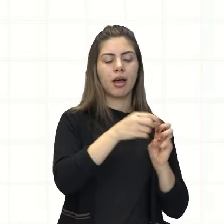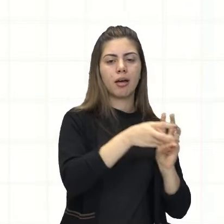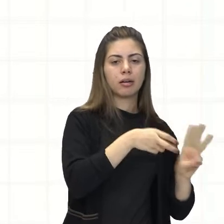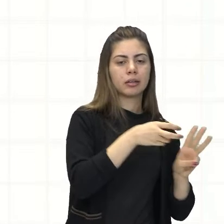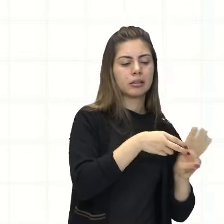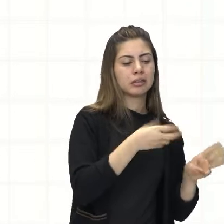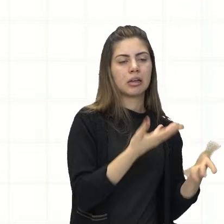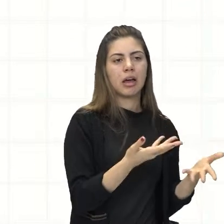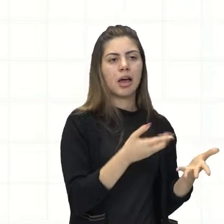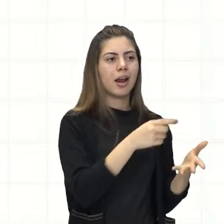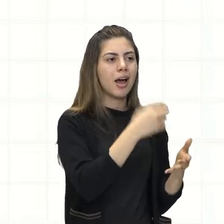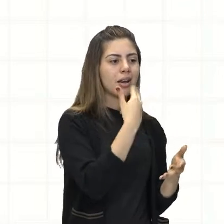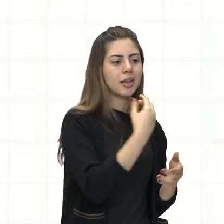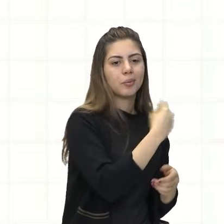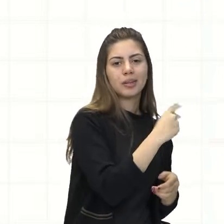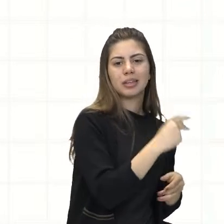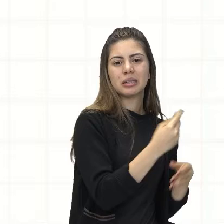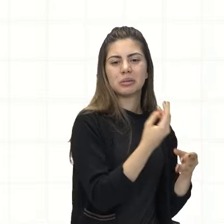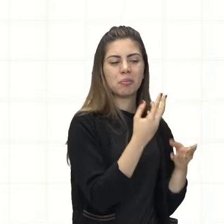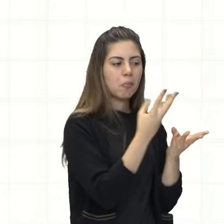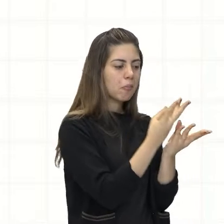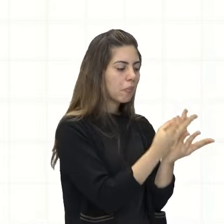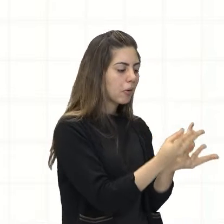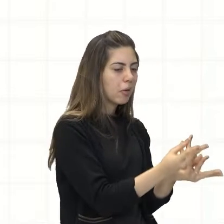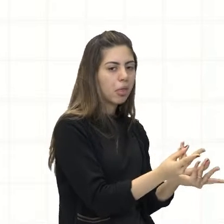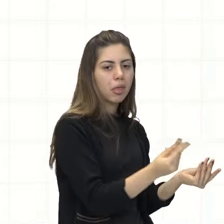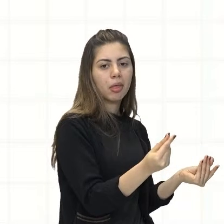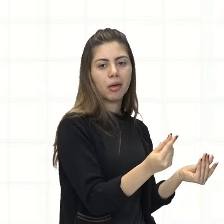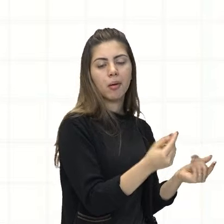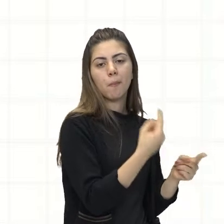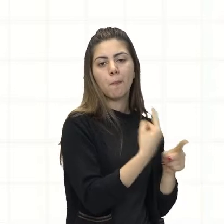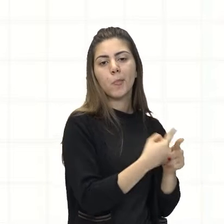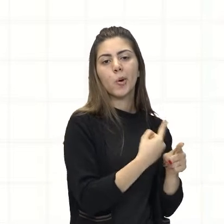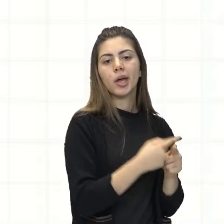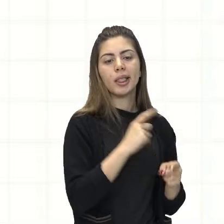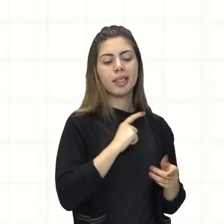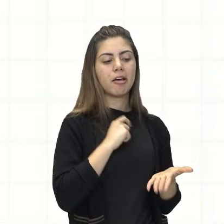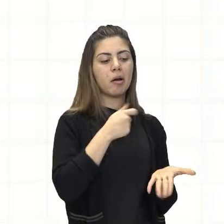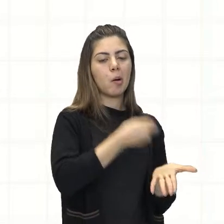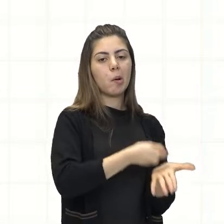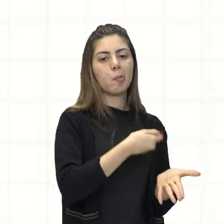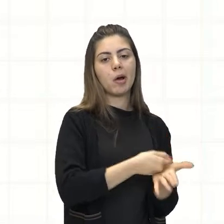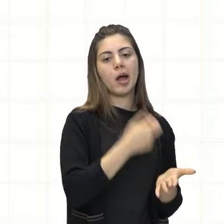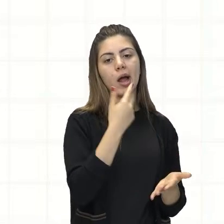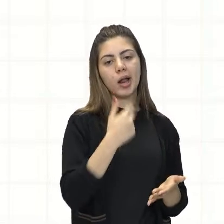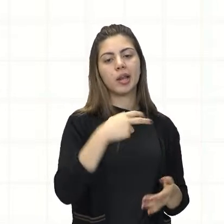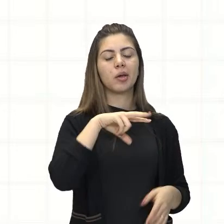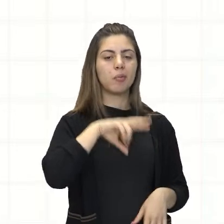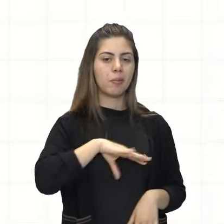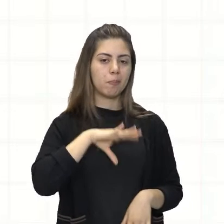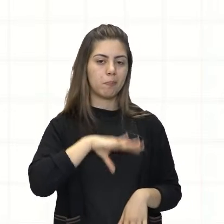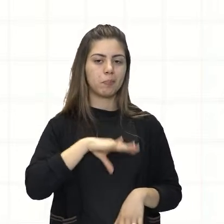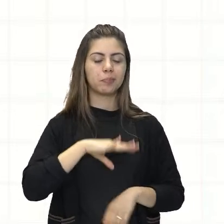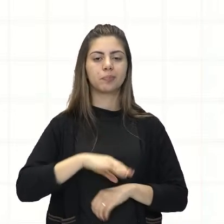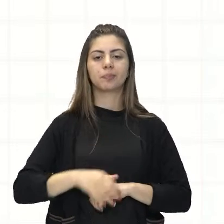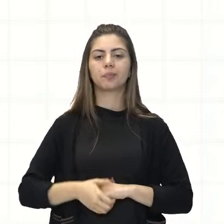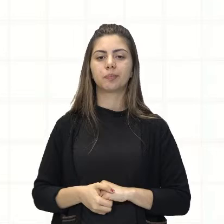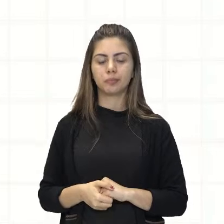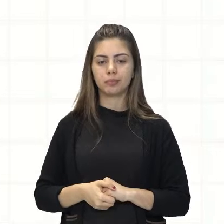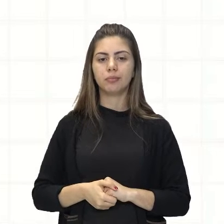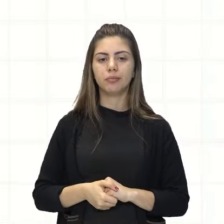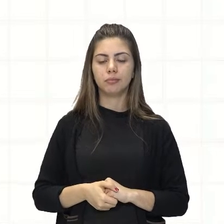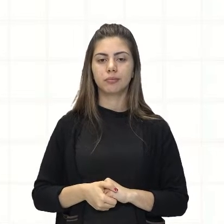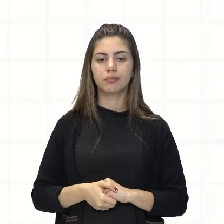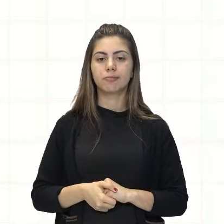se perdendo por conta da imposição do idioma oficial, que é a língua